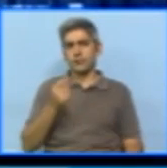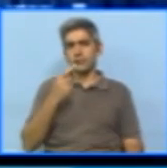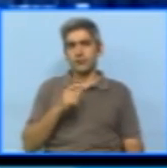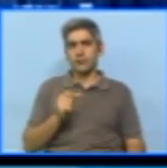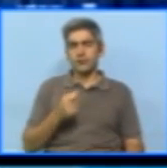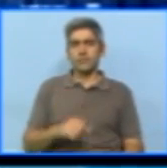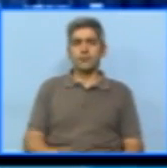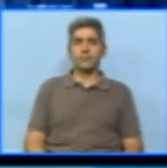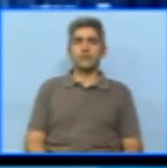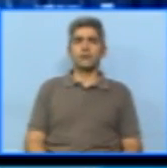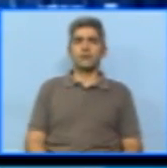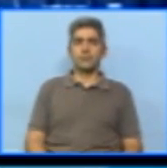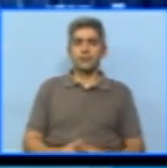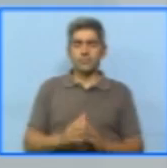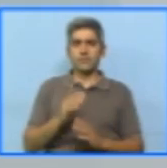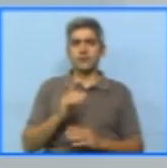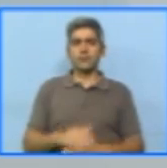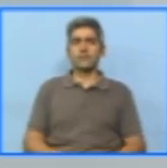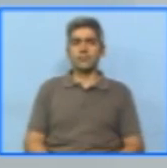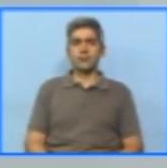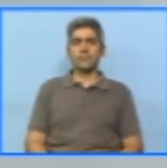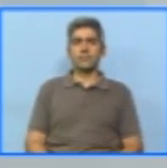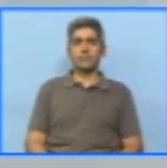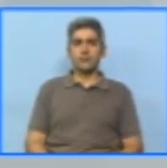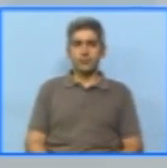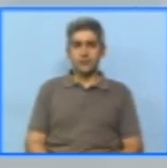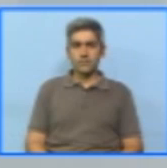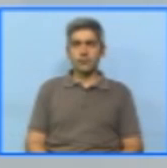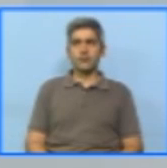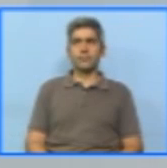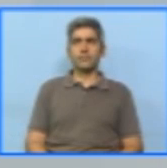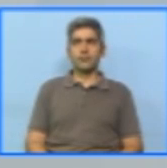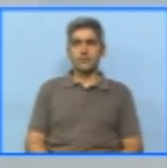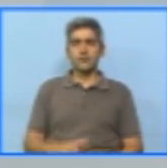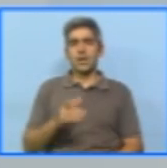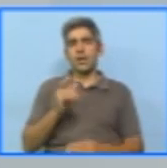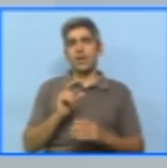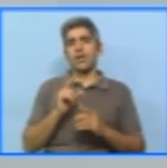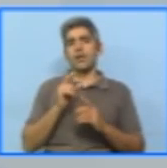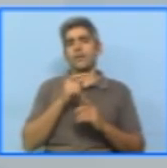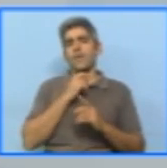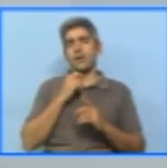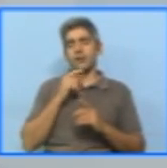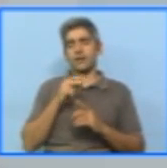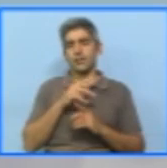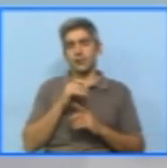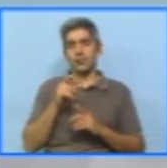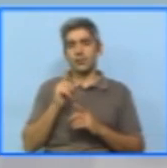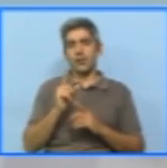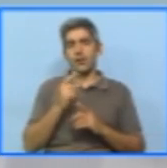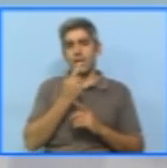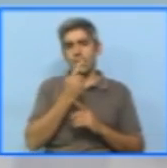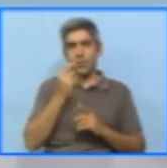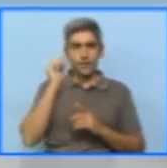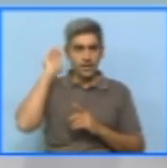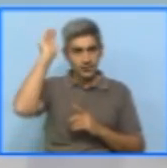da salvação, a esse dom de Deus. Sem comentário, Padre Nelo. No fundo, este é o desígnio de Deus para cada um de nós, para cada um dos batizados, que